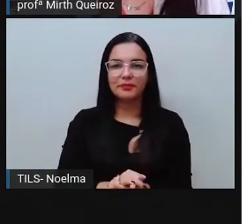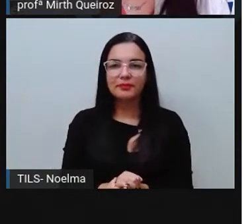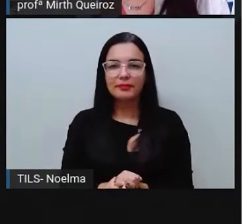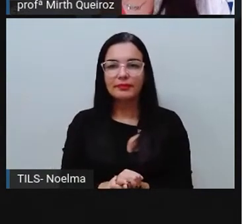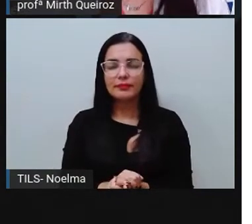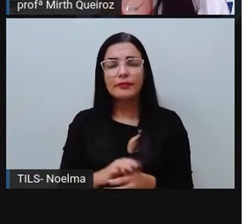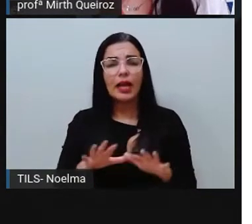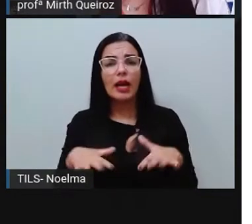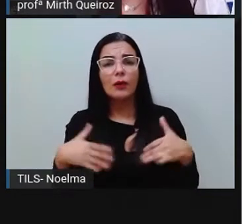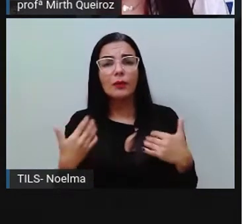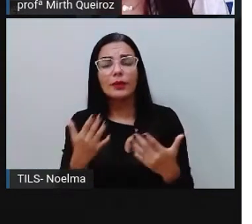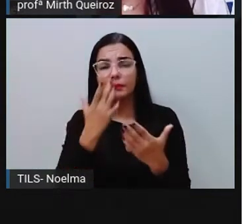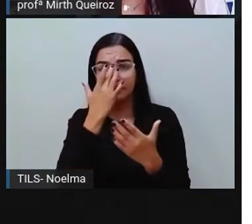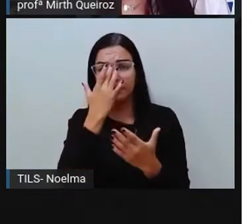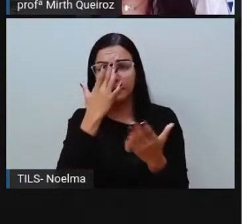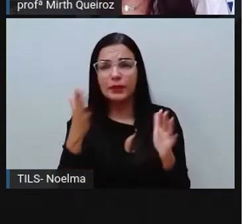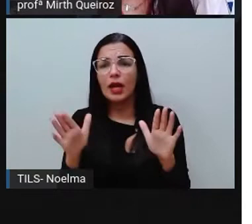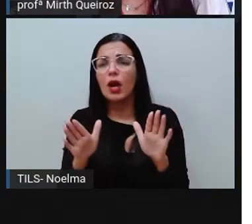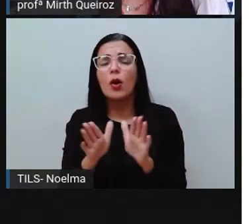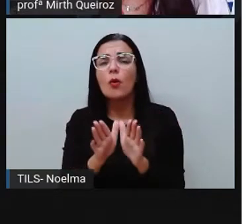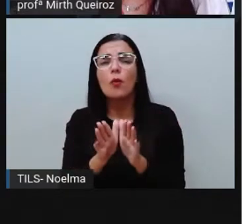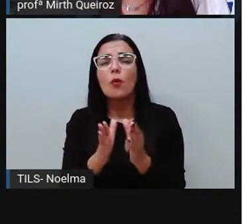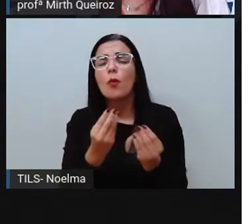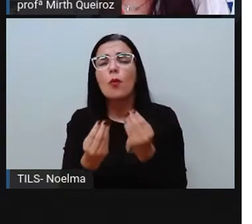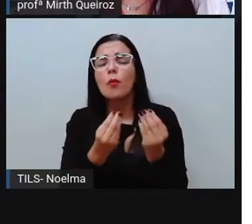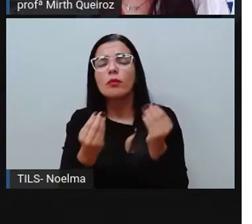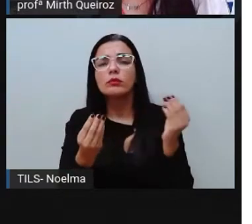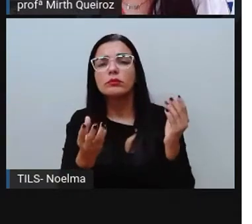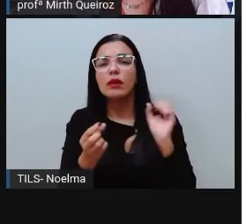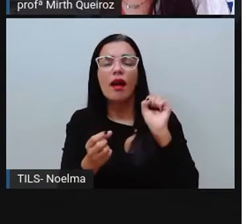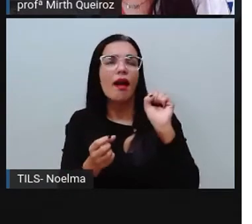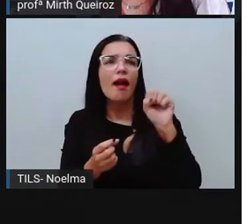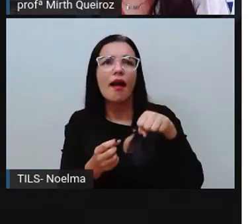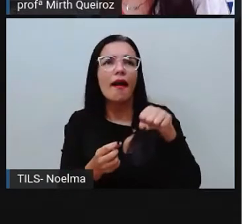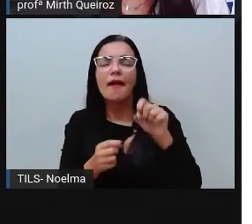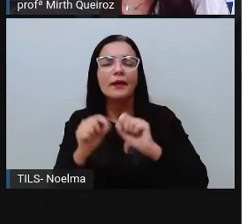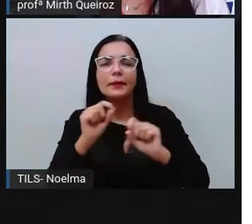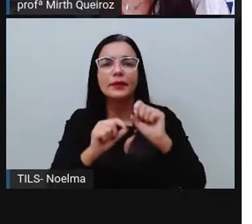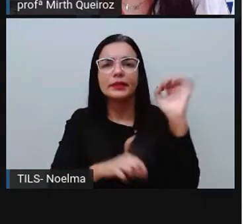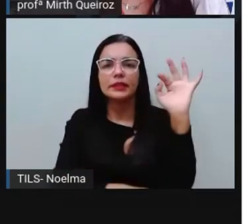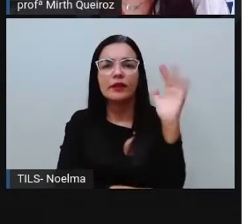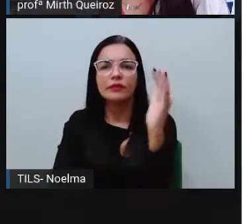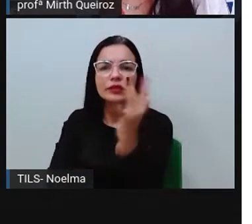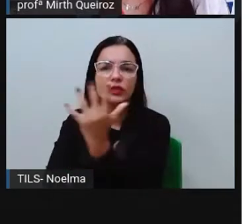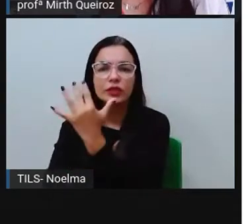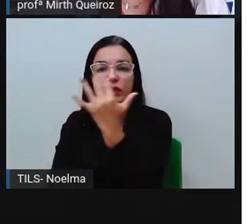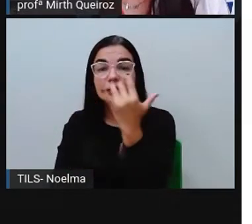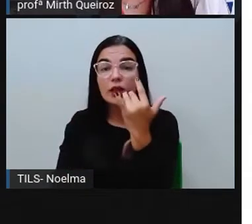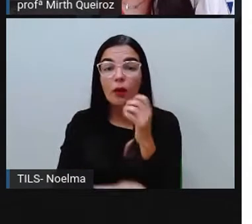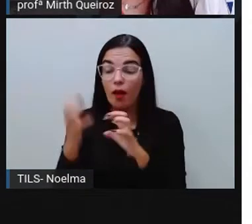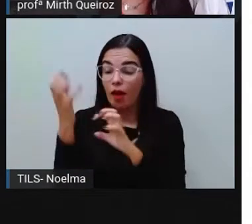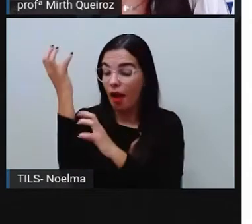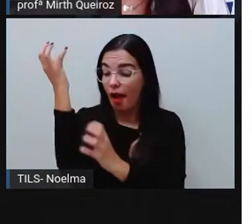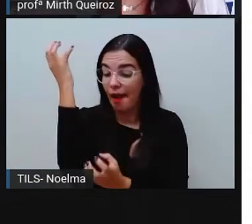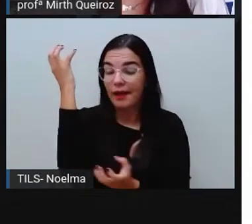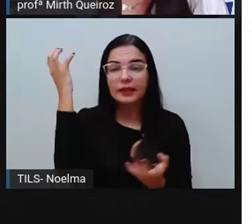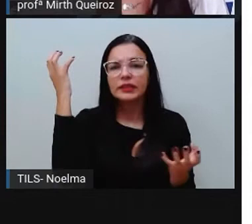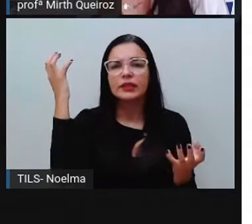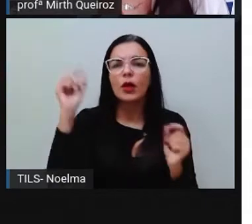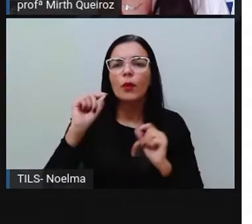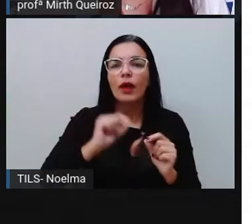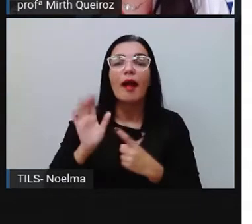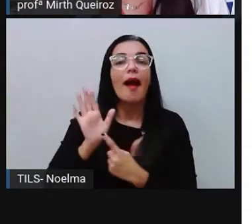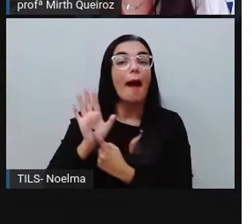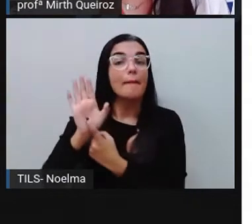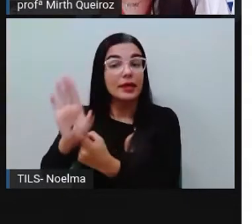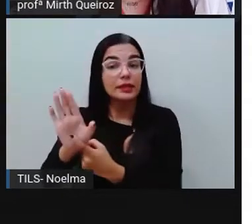E a vegetação? A vegetação da Caatinga apresenta características de adaptação ao longo da seca, como eu já